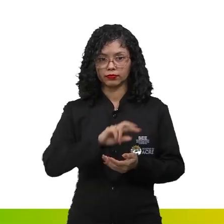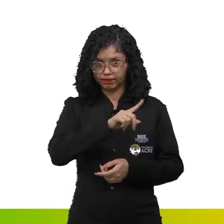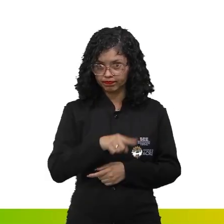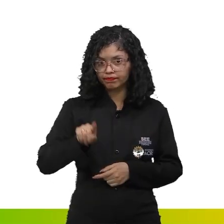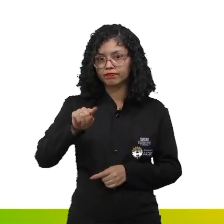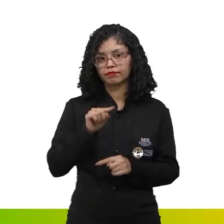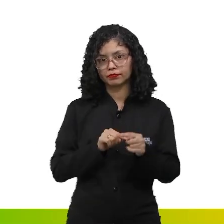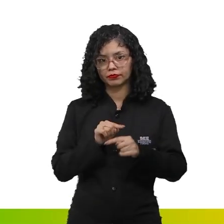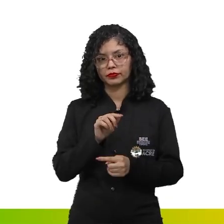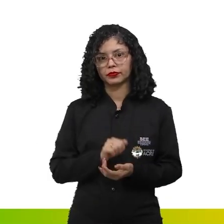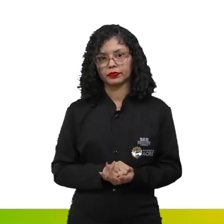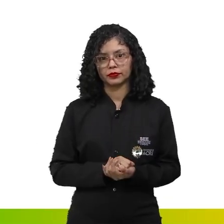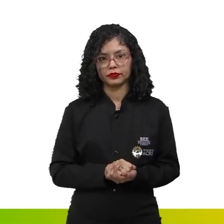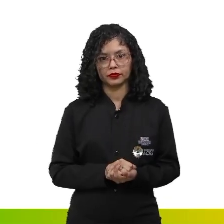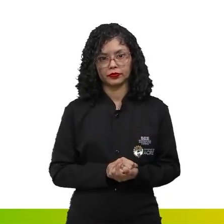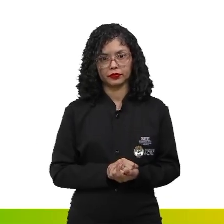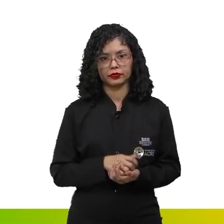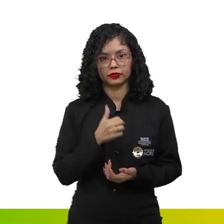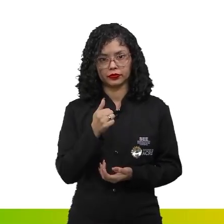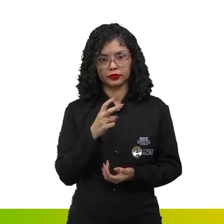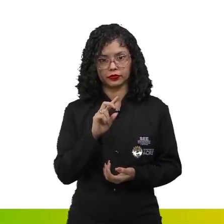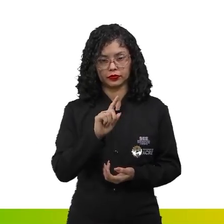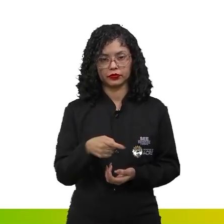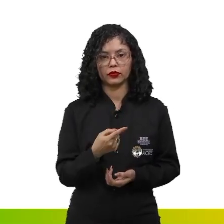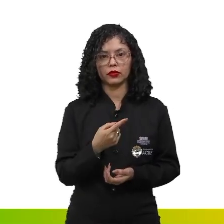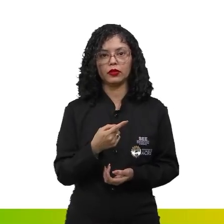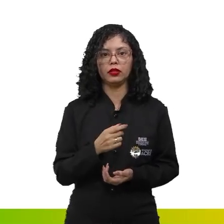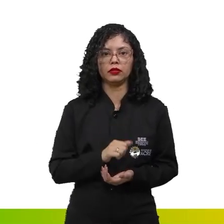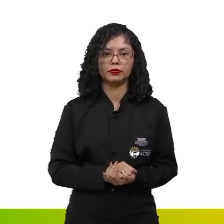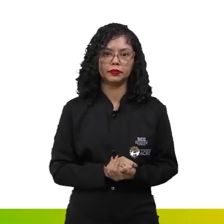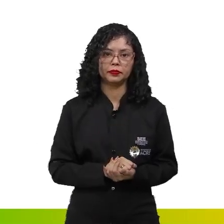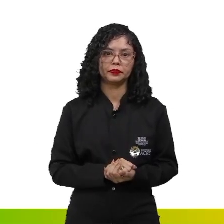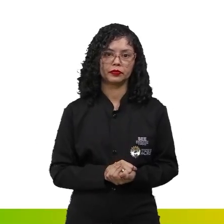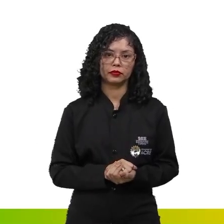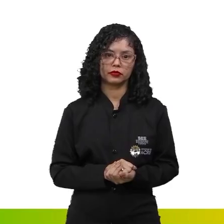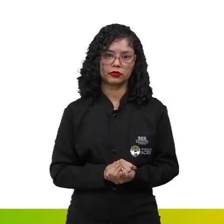dividindo. Então, eu sei que H vai ser 15.000